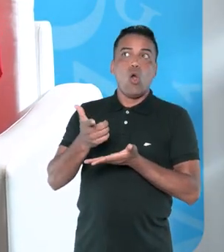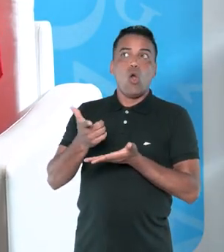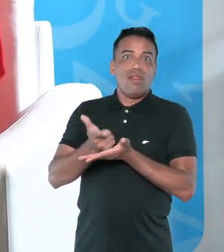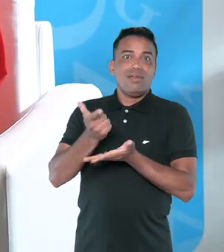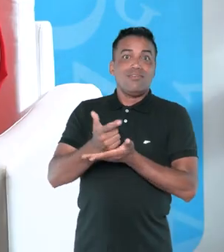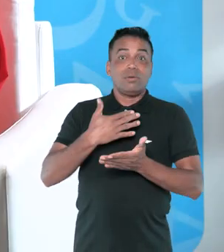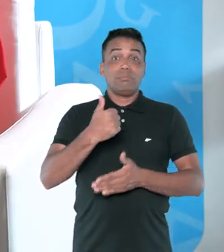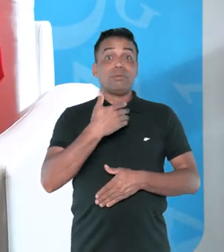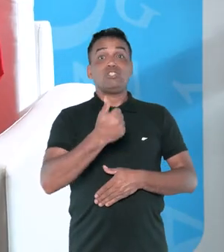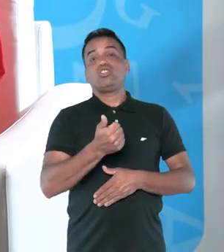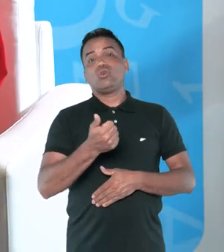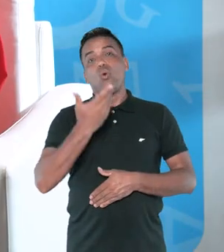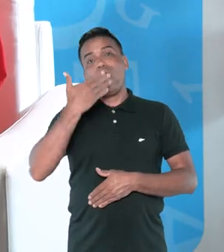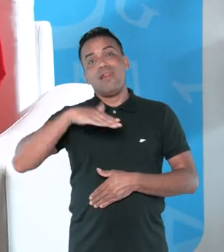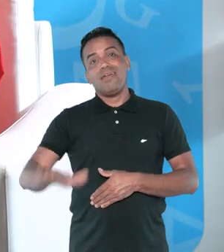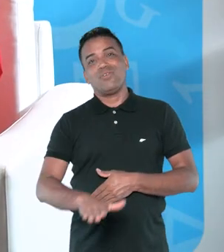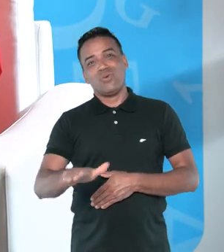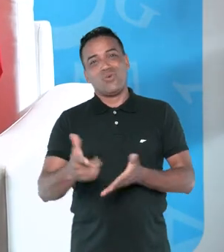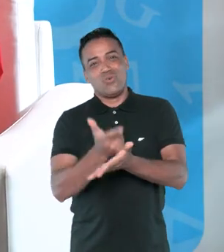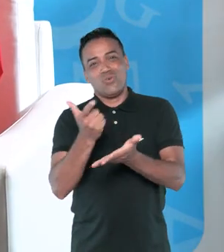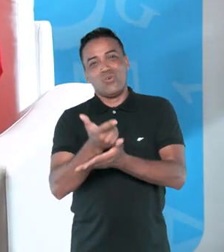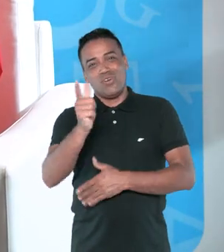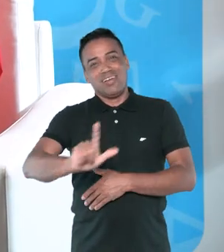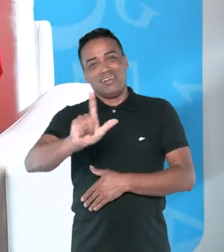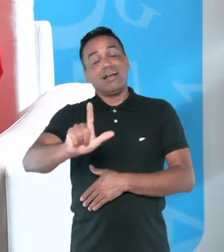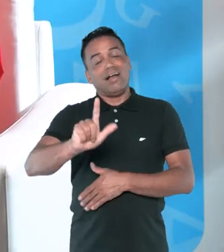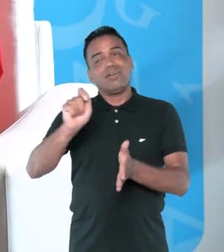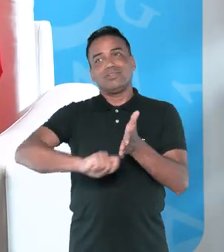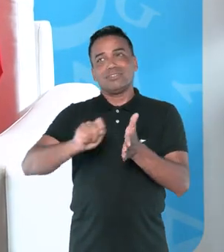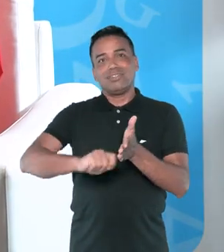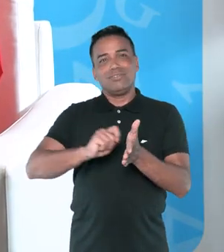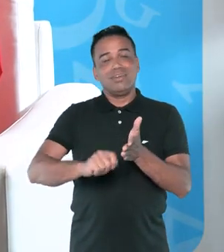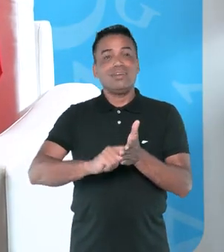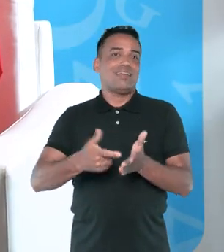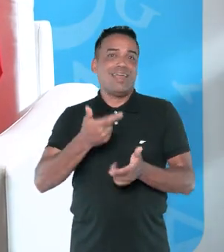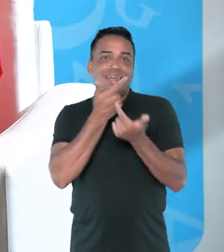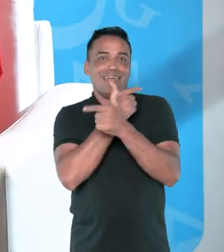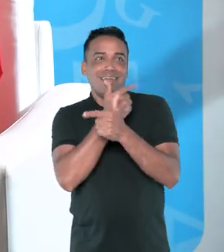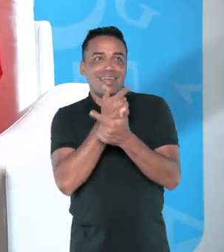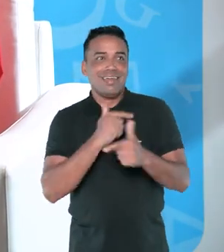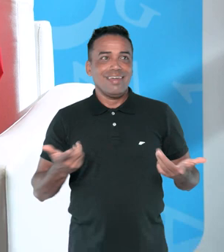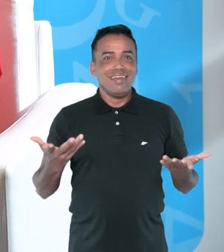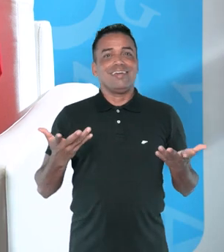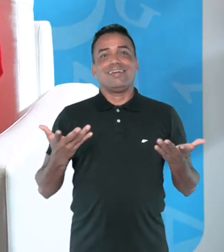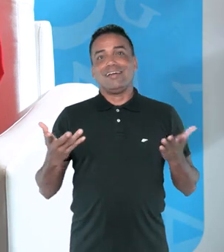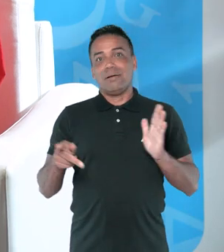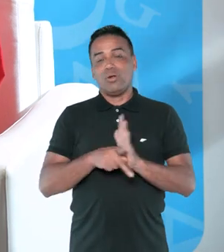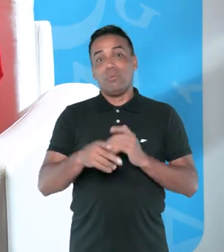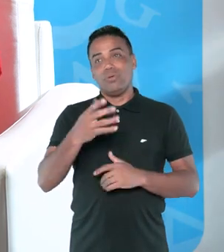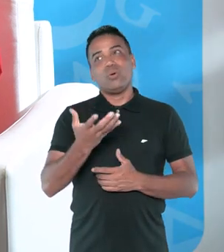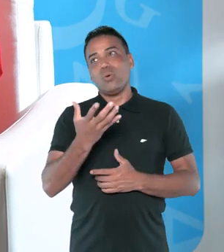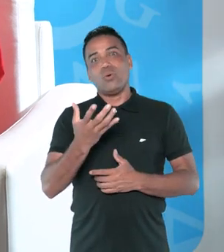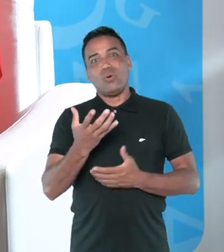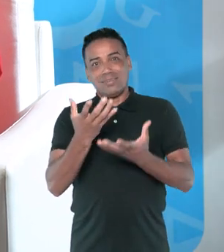infantil, contando a história do livro, como a escola tinha pedido. E aí eu escrevi lá o Bia que Tanto Lia, saiu na época, aí foi muito adotada,